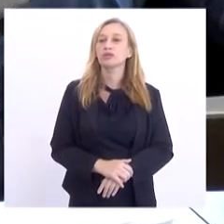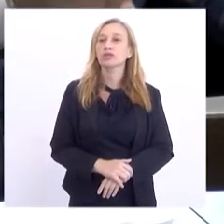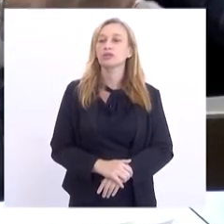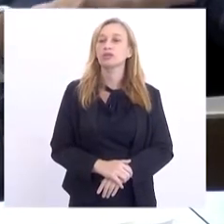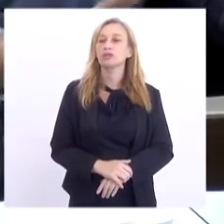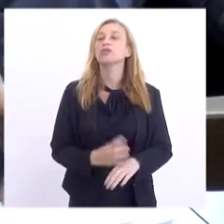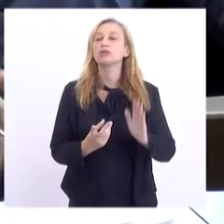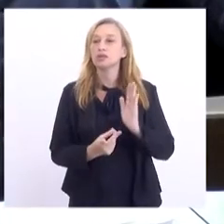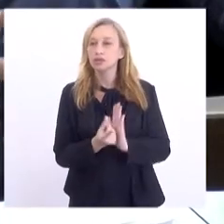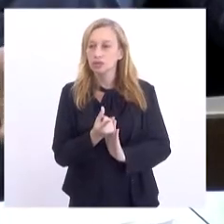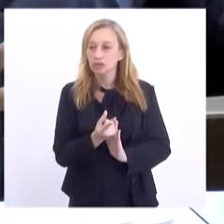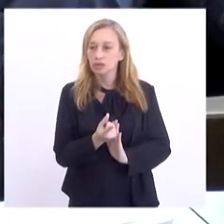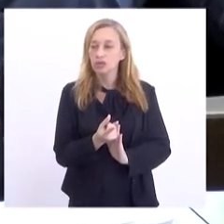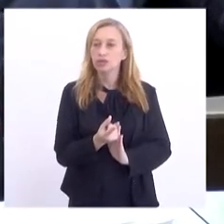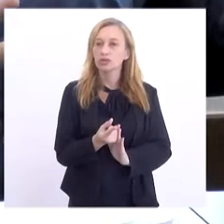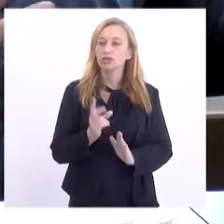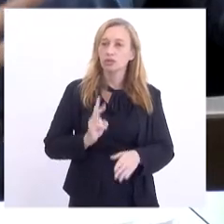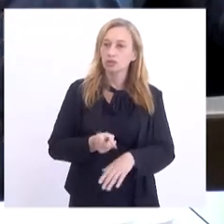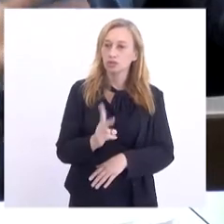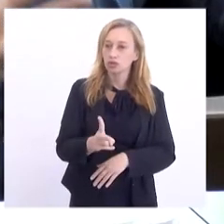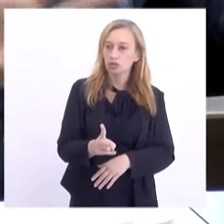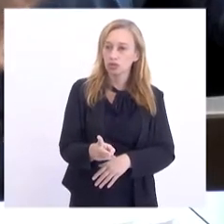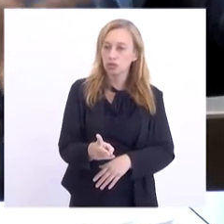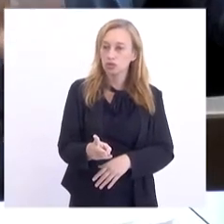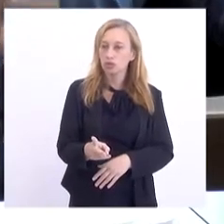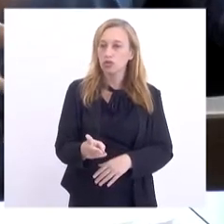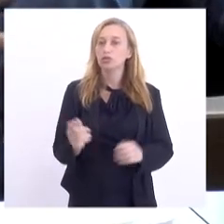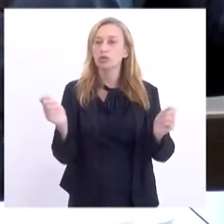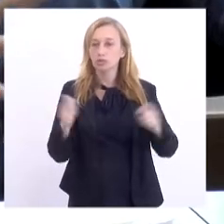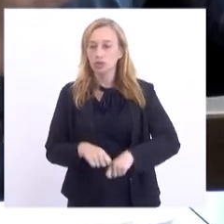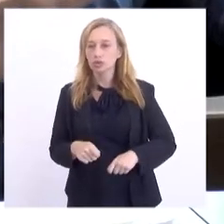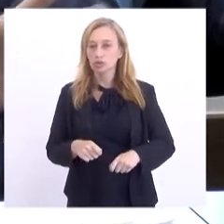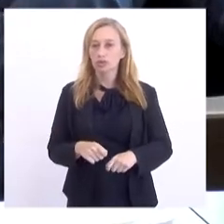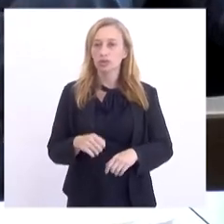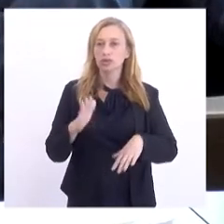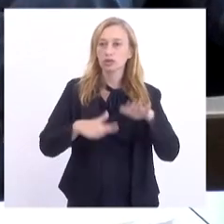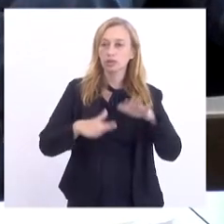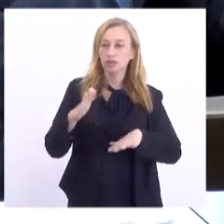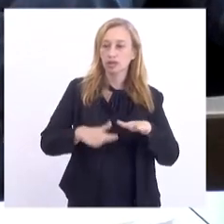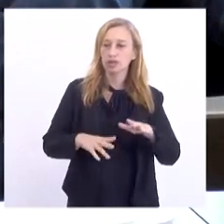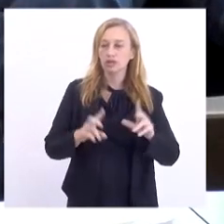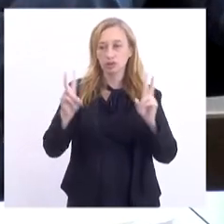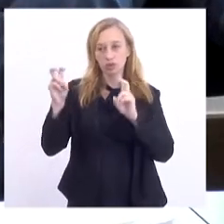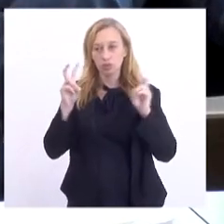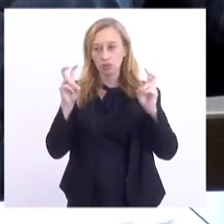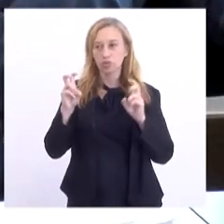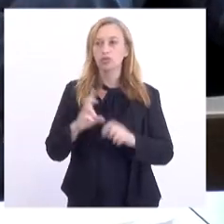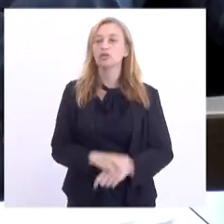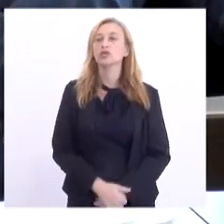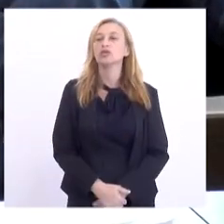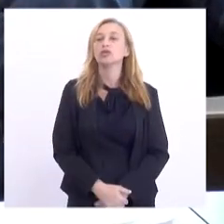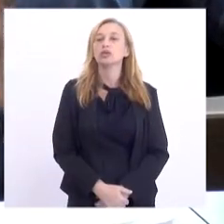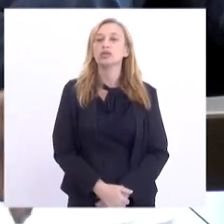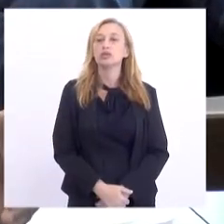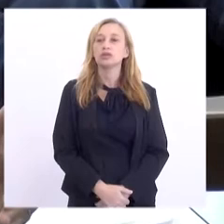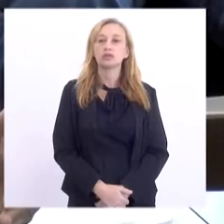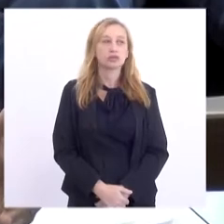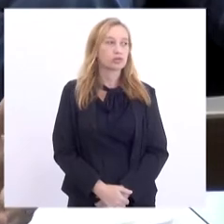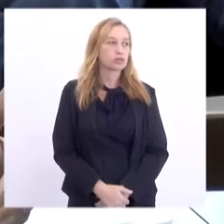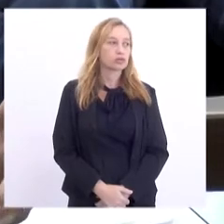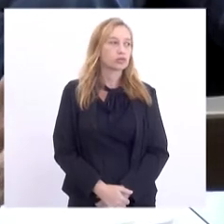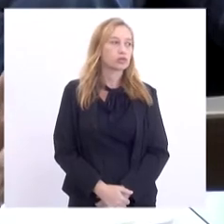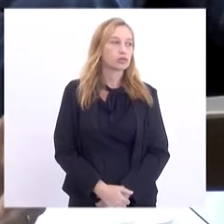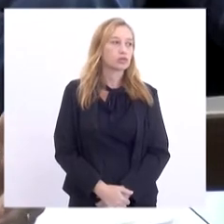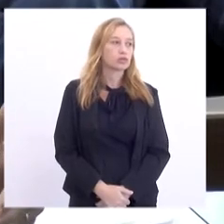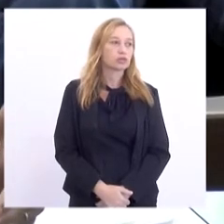do saneamento e a gente continua aberto para essas possibilidades em determinadas matérias e é nós instituímos